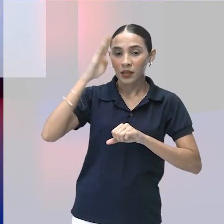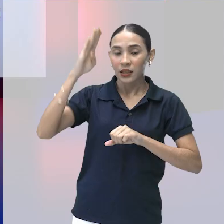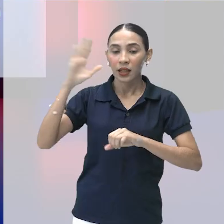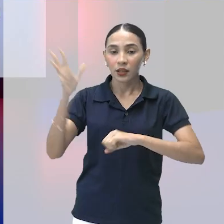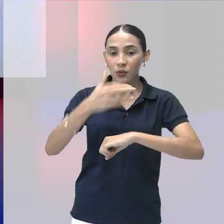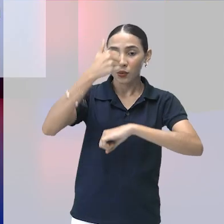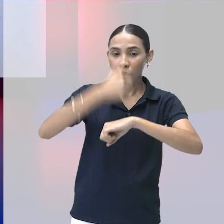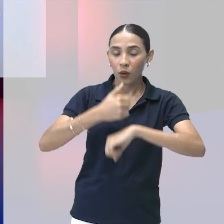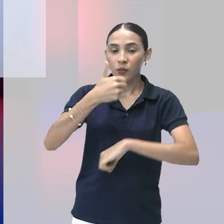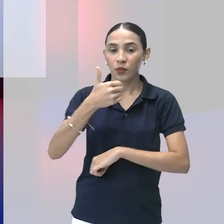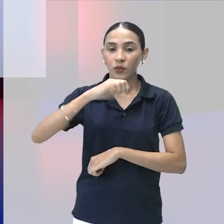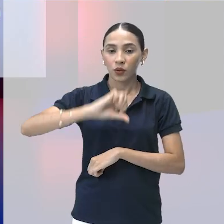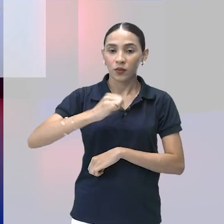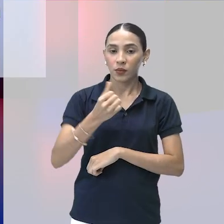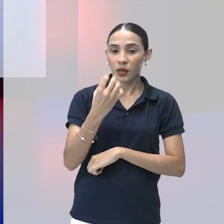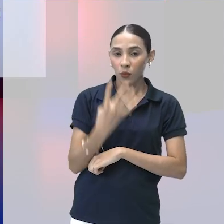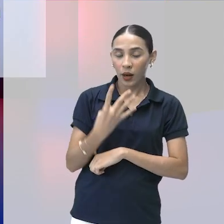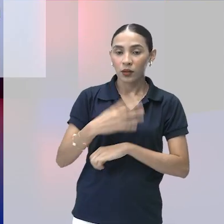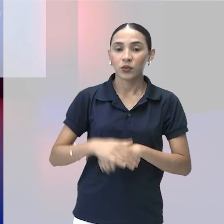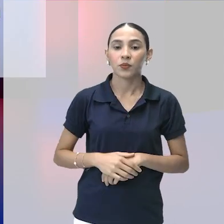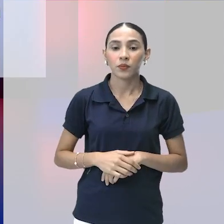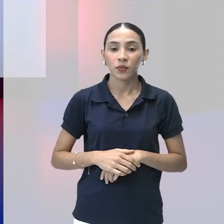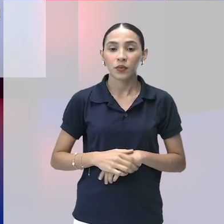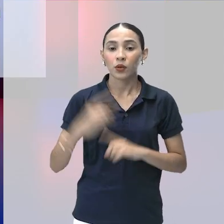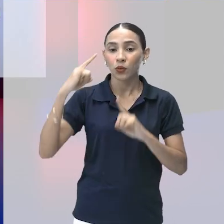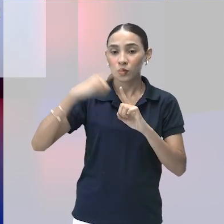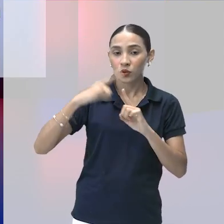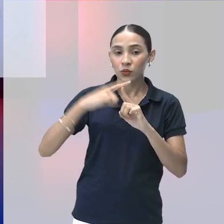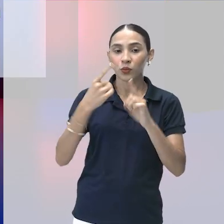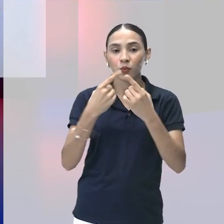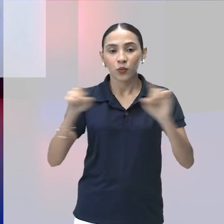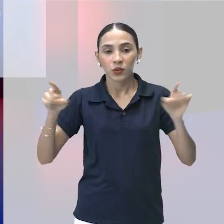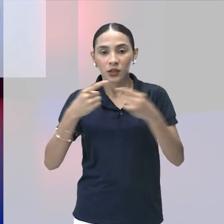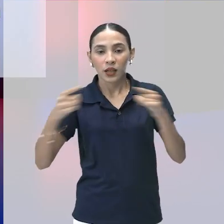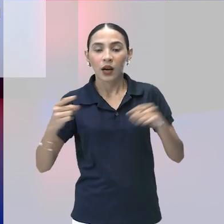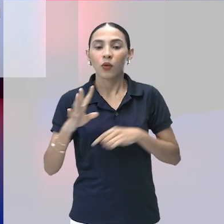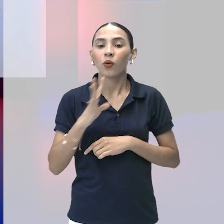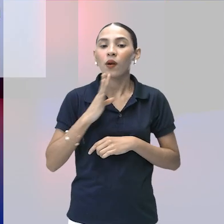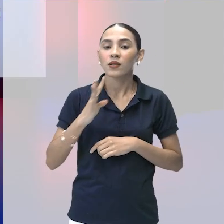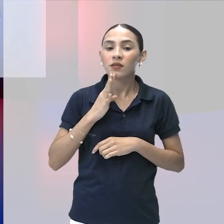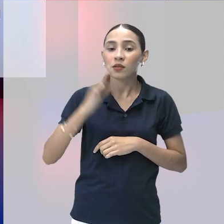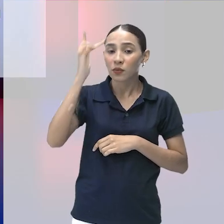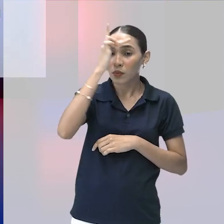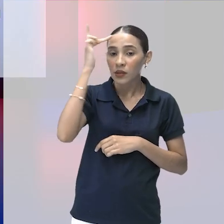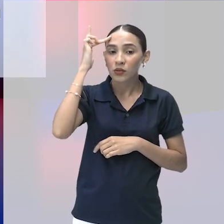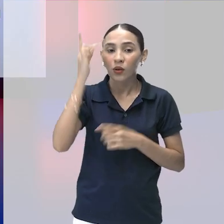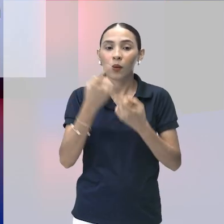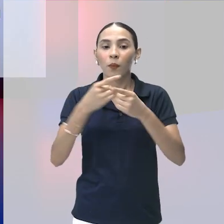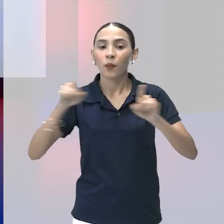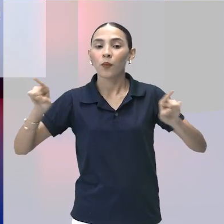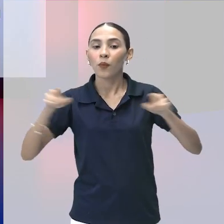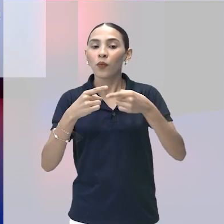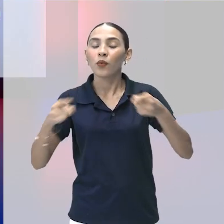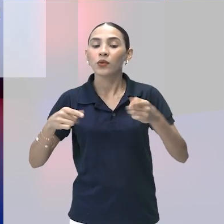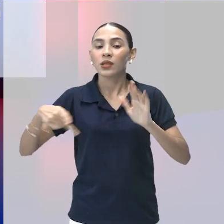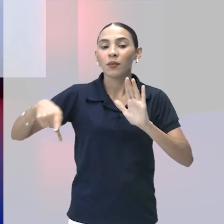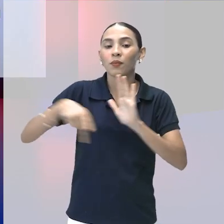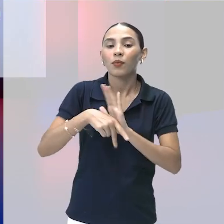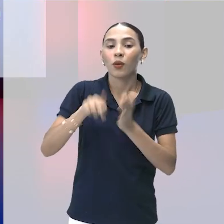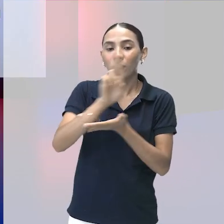o golpe de 1964. O gênero ficou conhecido pelo público como música